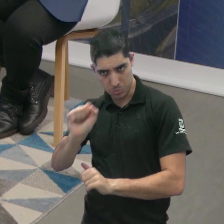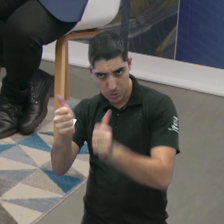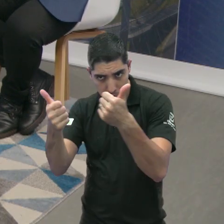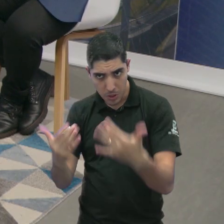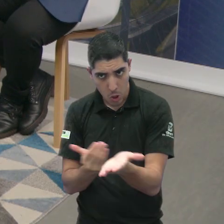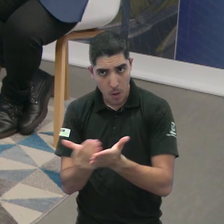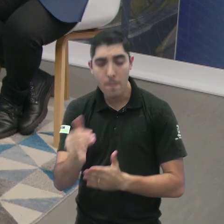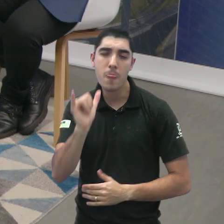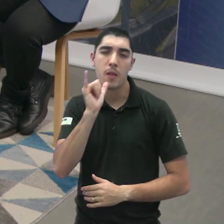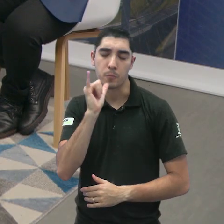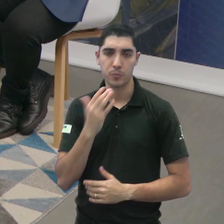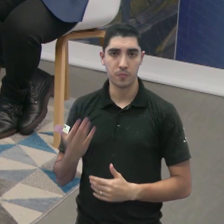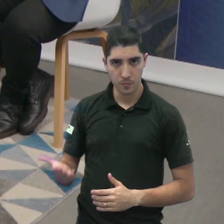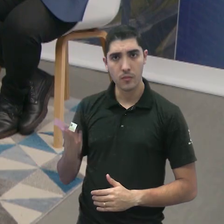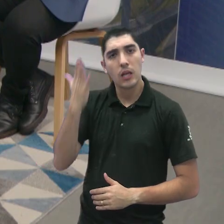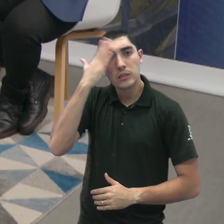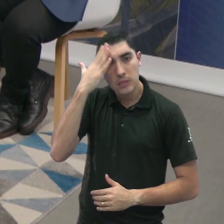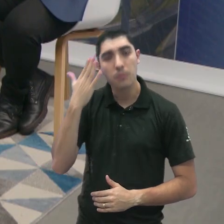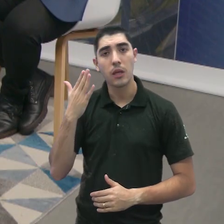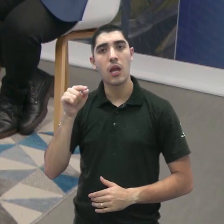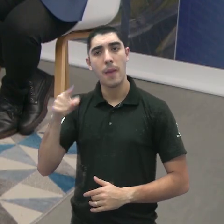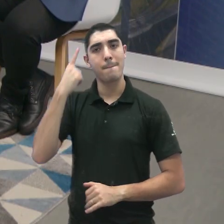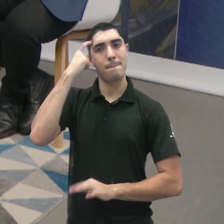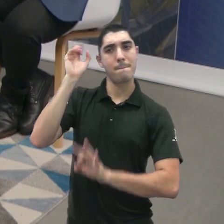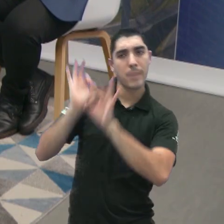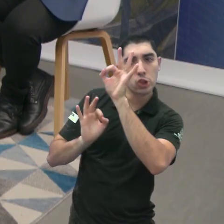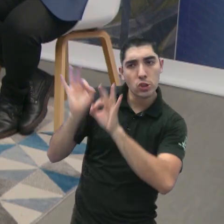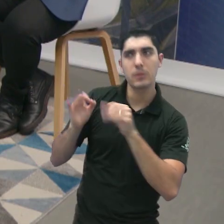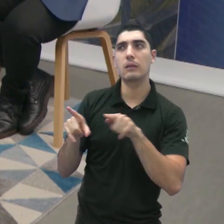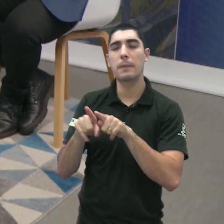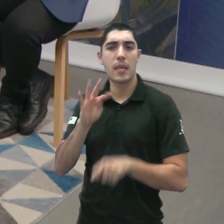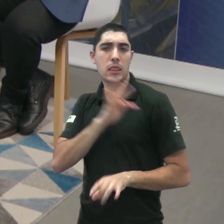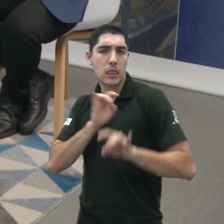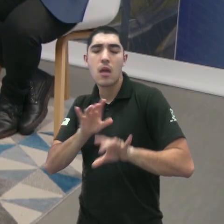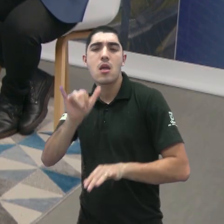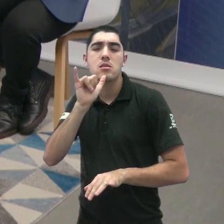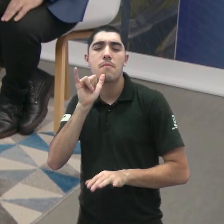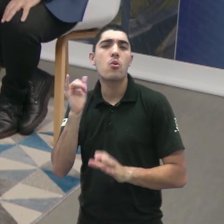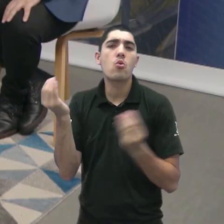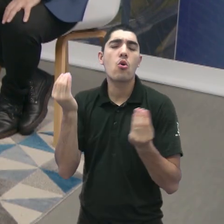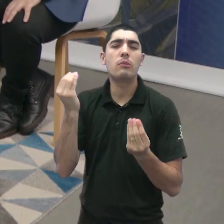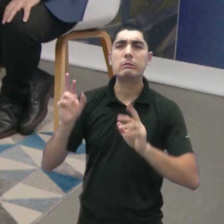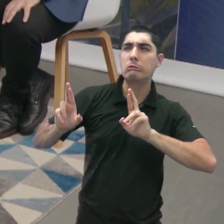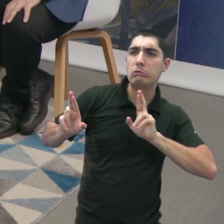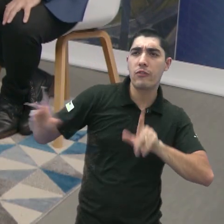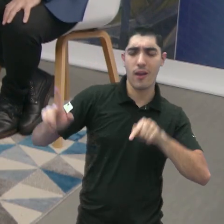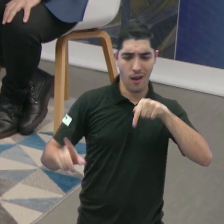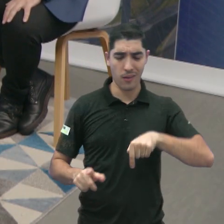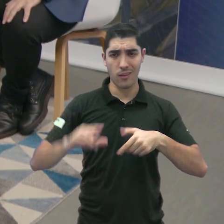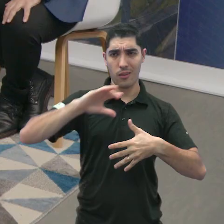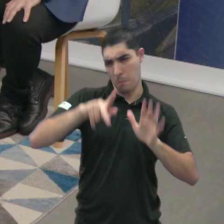vista técnico, e de planejamento, o que se diferencia a América Latina da Europa, na questão de